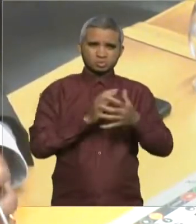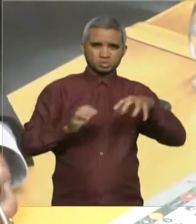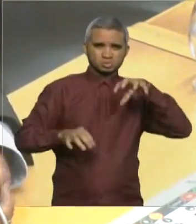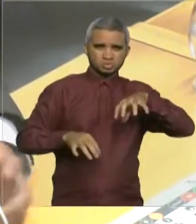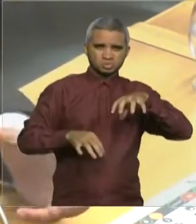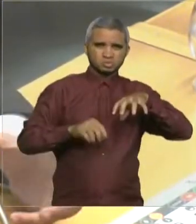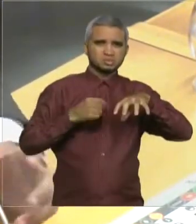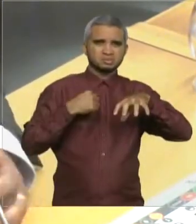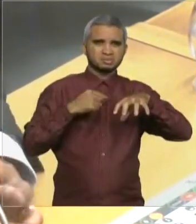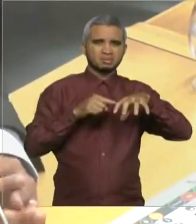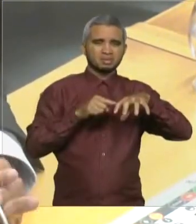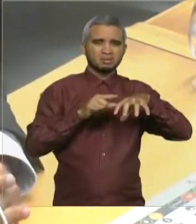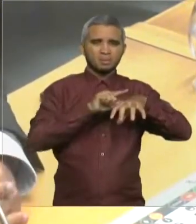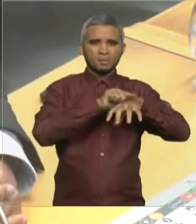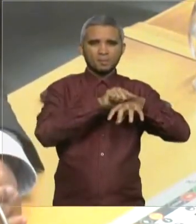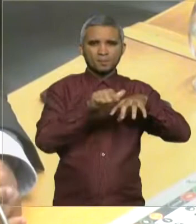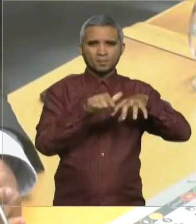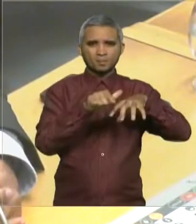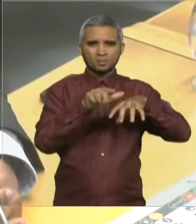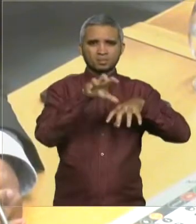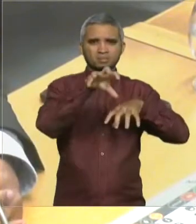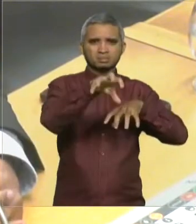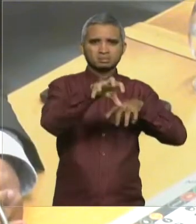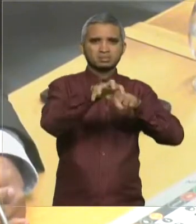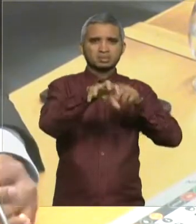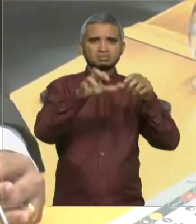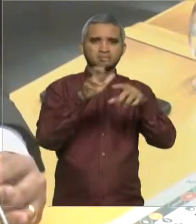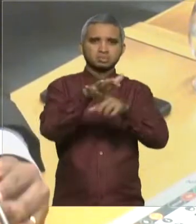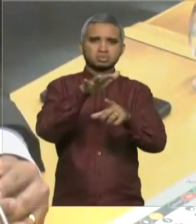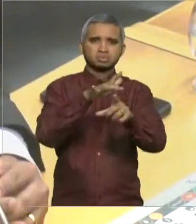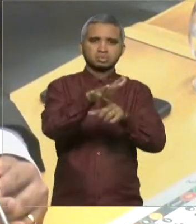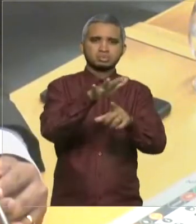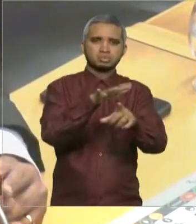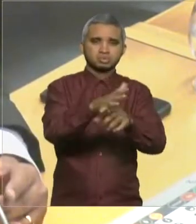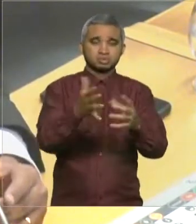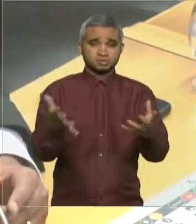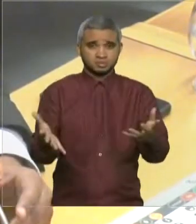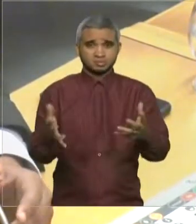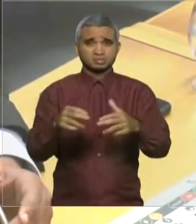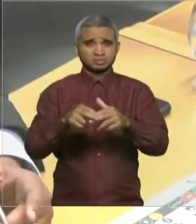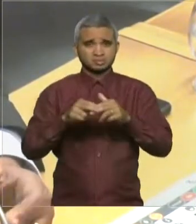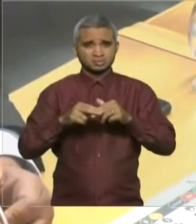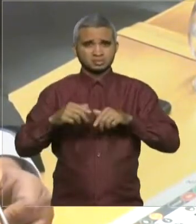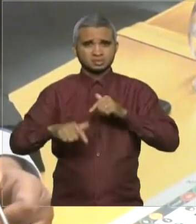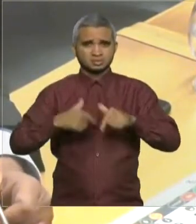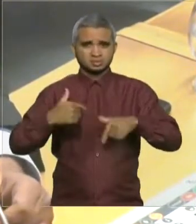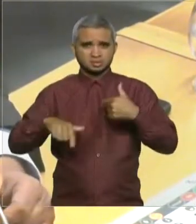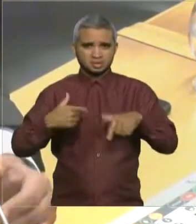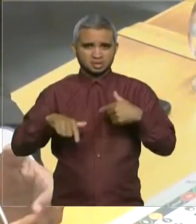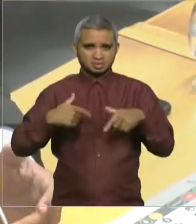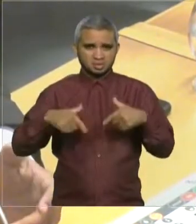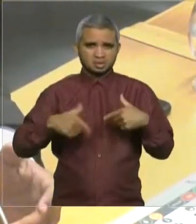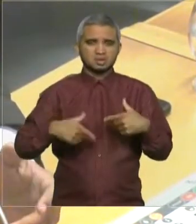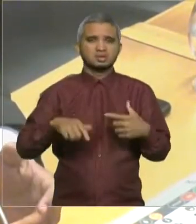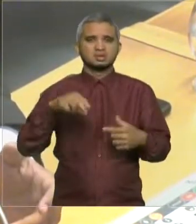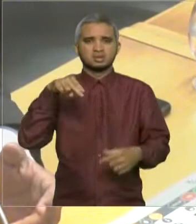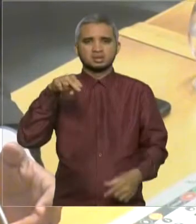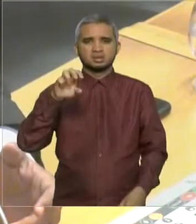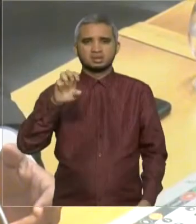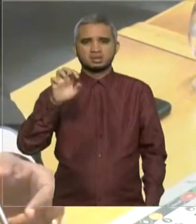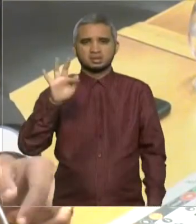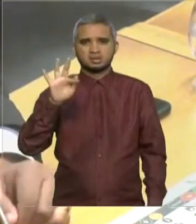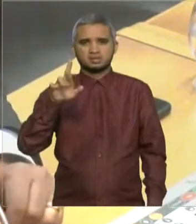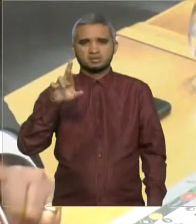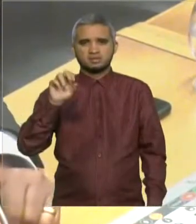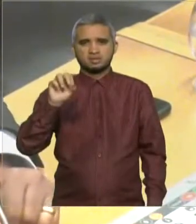E nesse serviço da hemodiálise, da nefrologia, eu cito, por exemplo, a Açailândia, onde